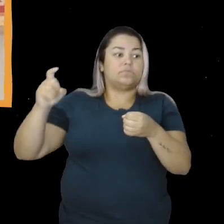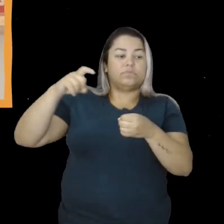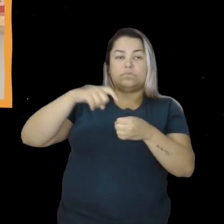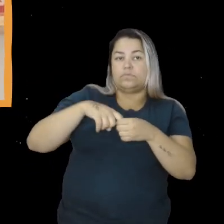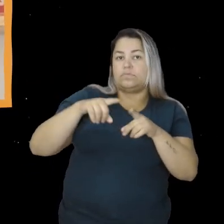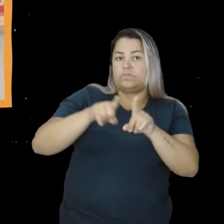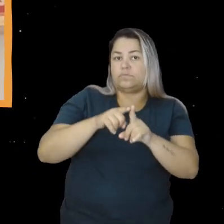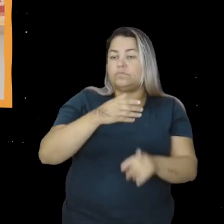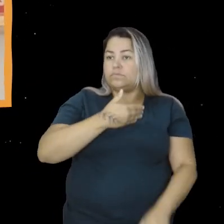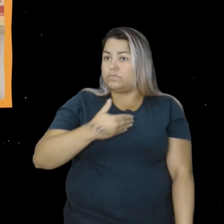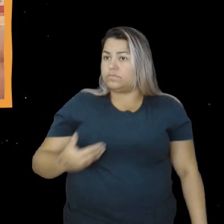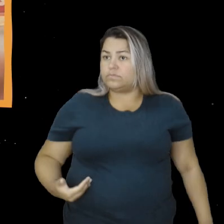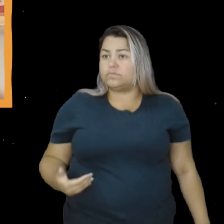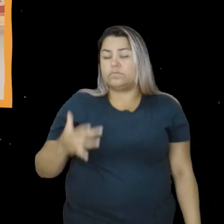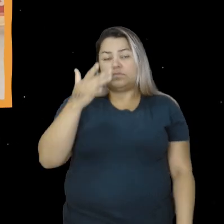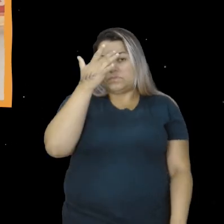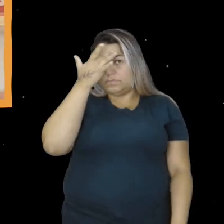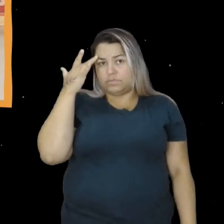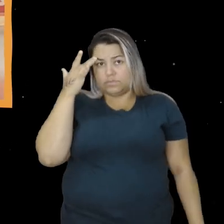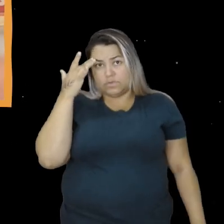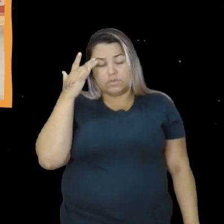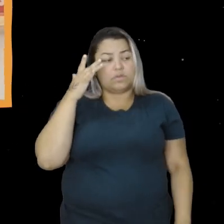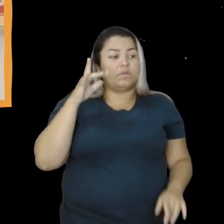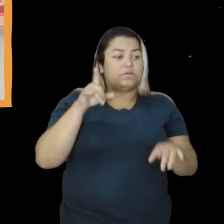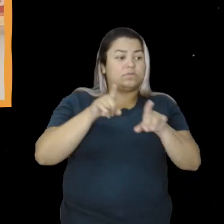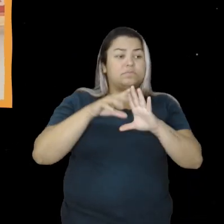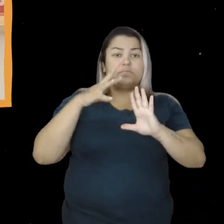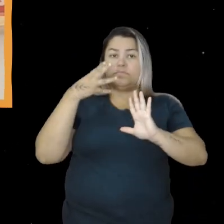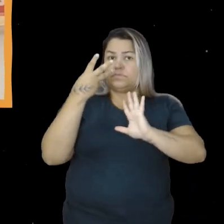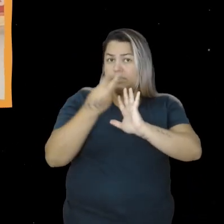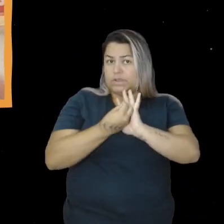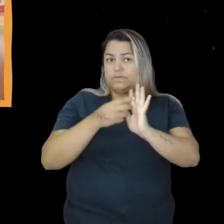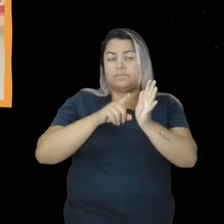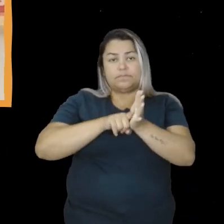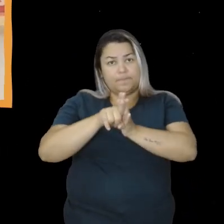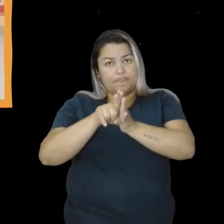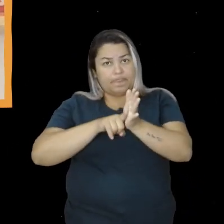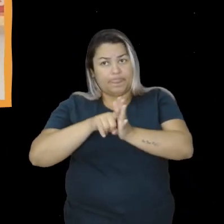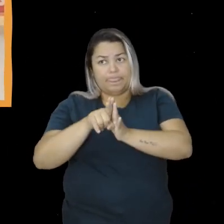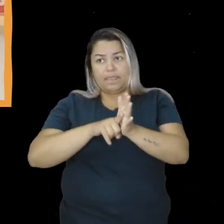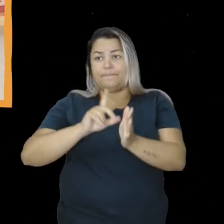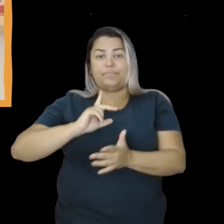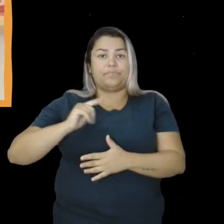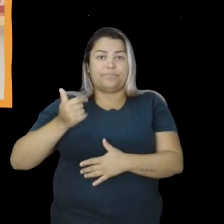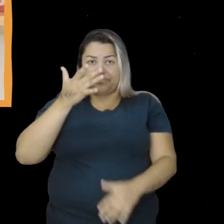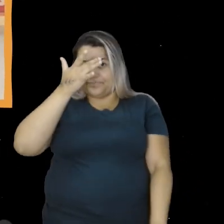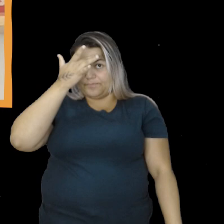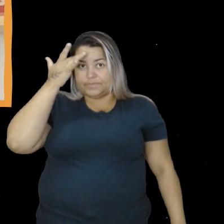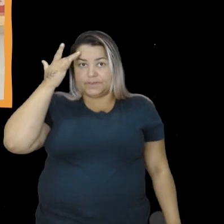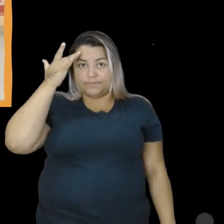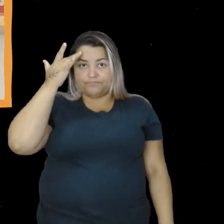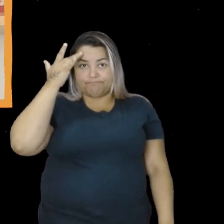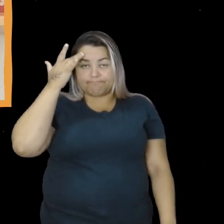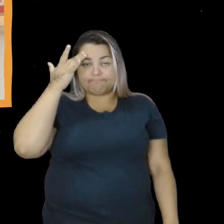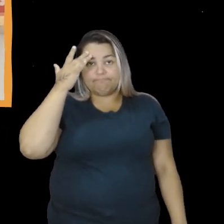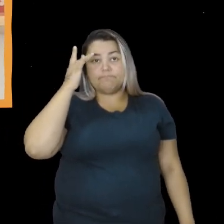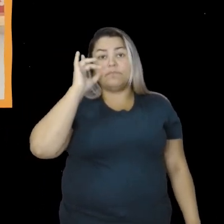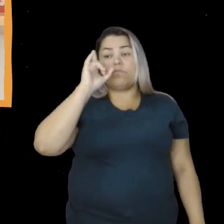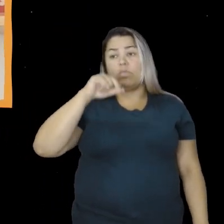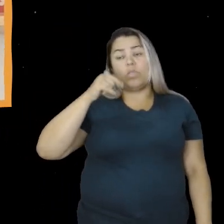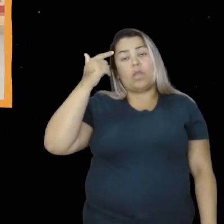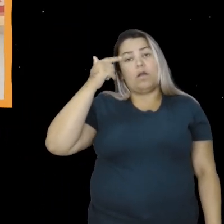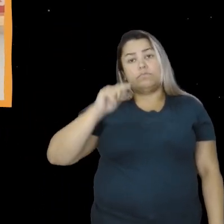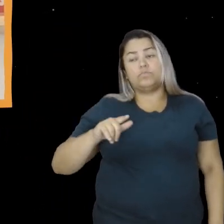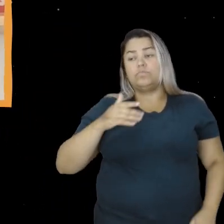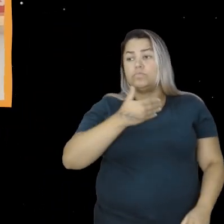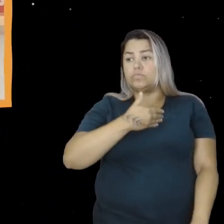de pessoas, enquanto que a Amazônia era um lugar a ser explorado e um lugar que não tinha gente. Então a gente vê slogans, inclusive, do